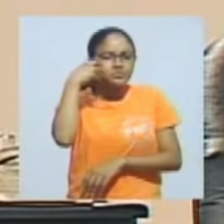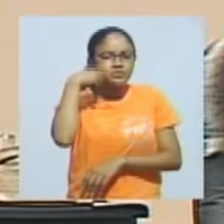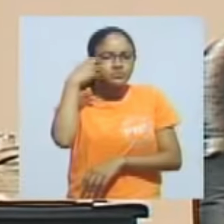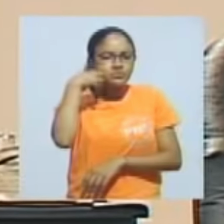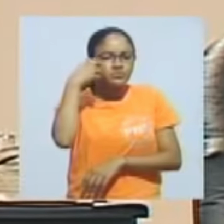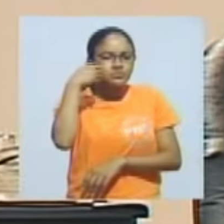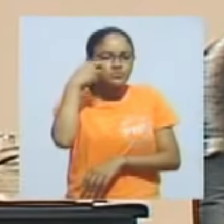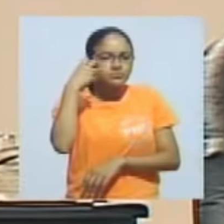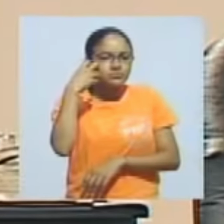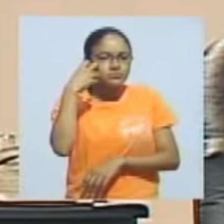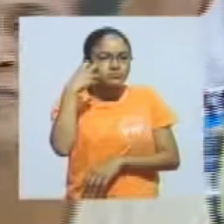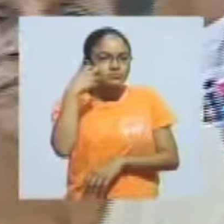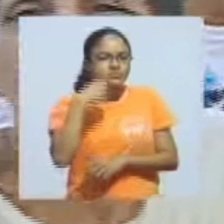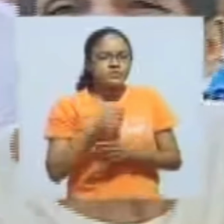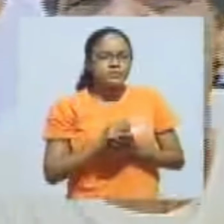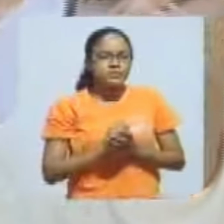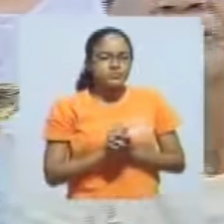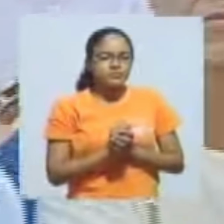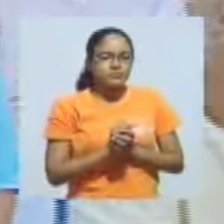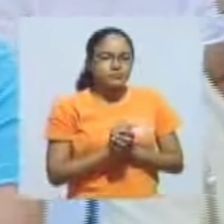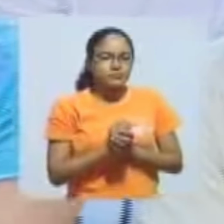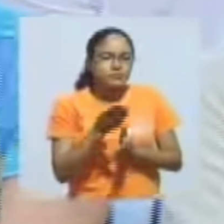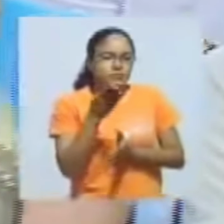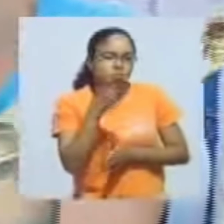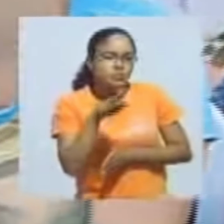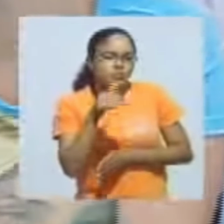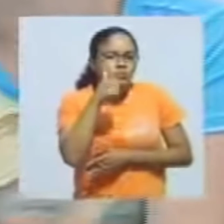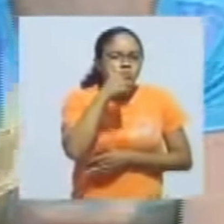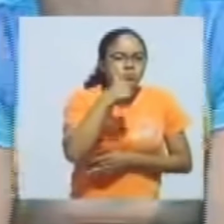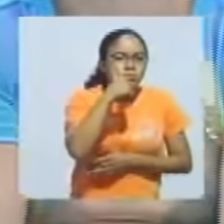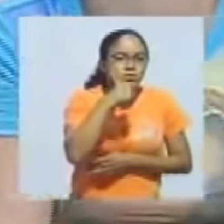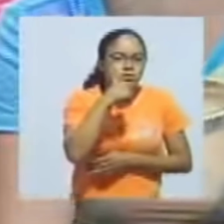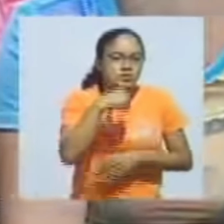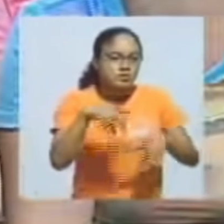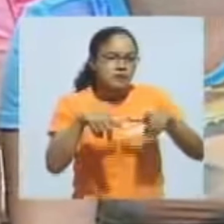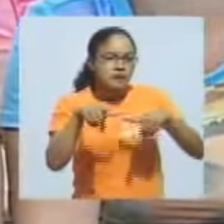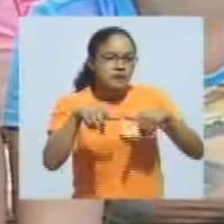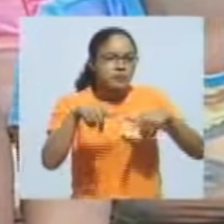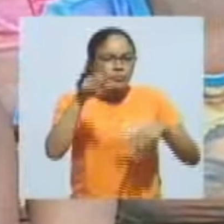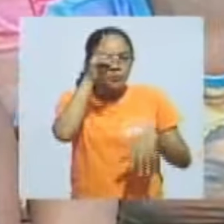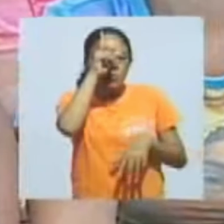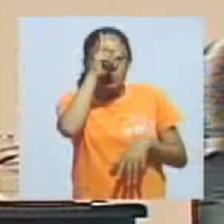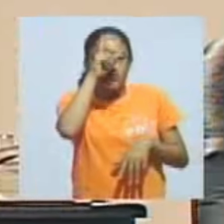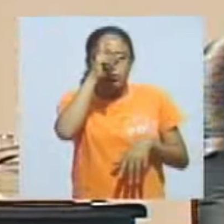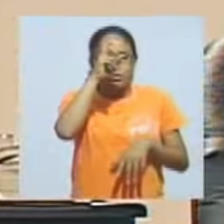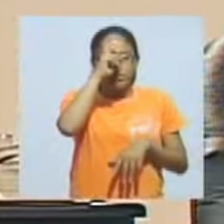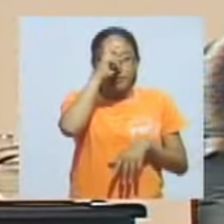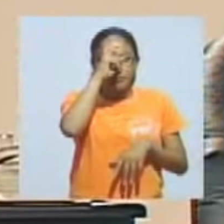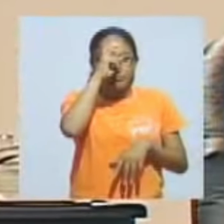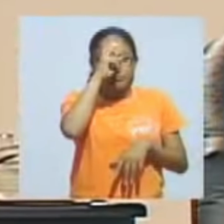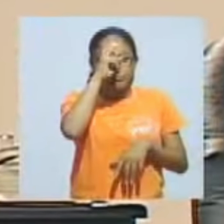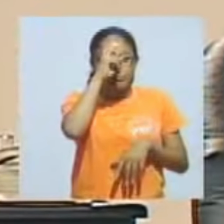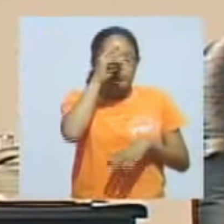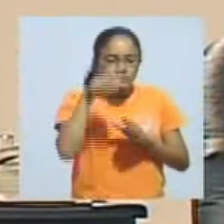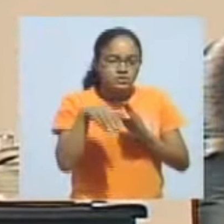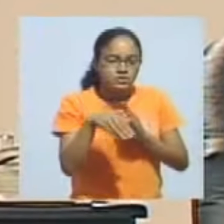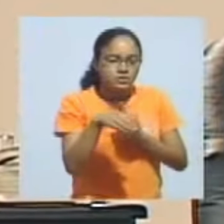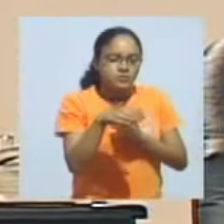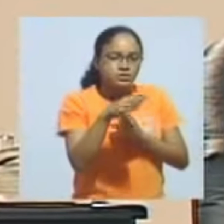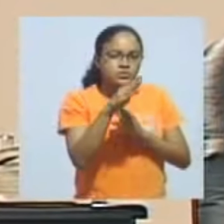quando enfermeiras, moças desconhecidas, iam lá trocar minha